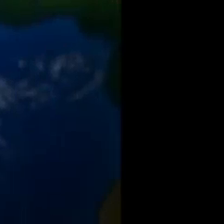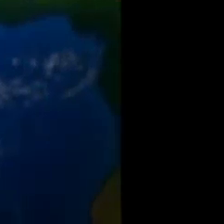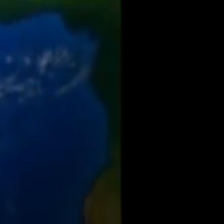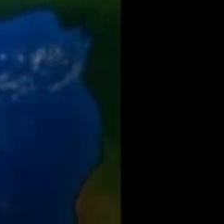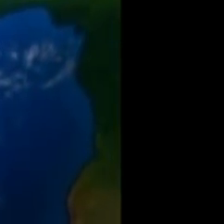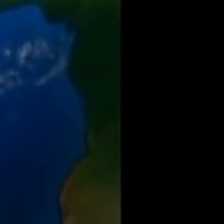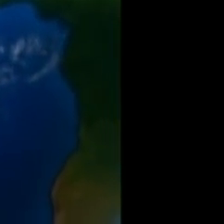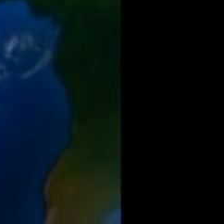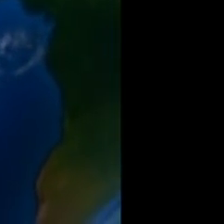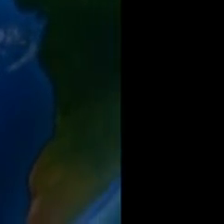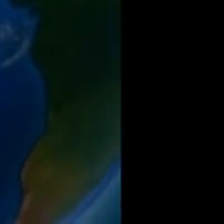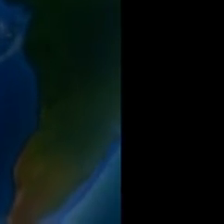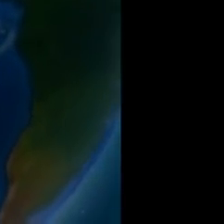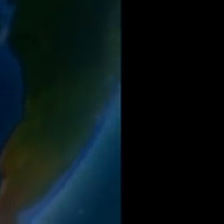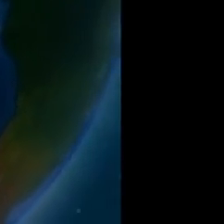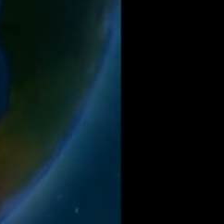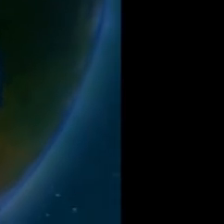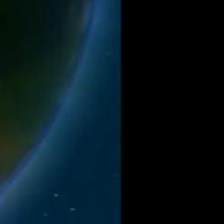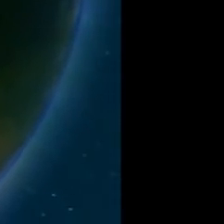E